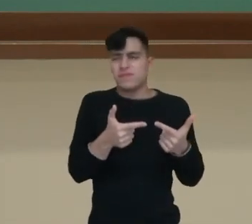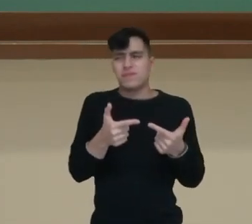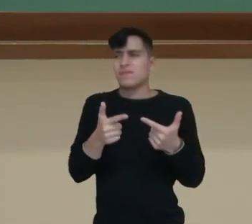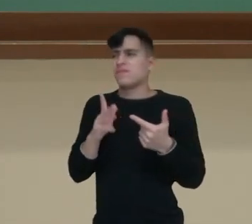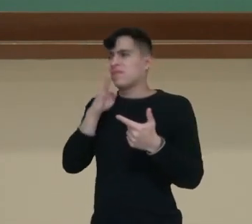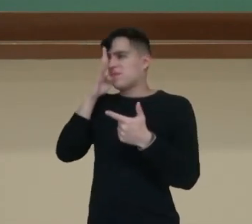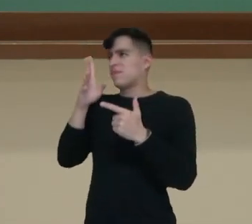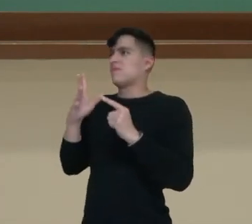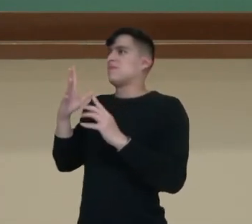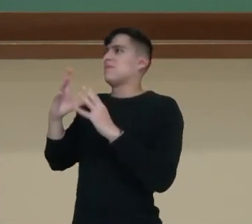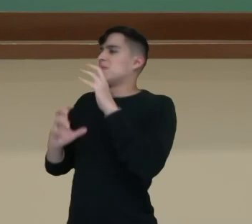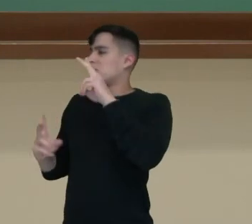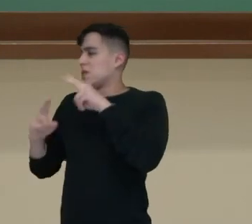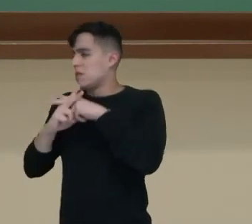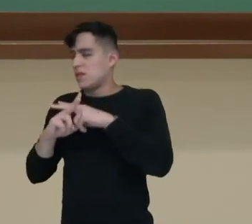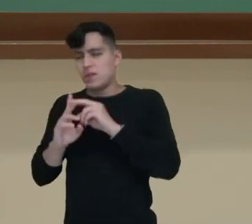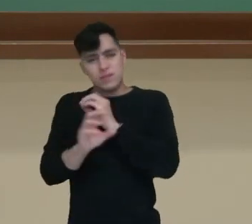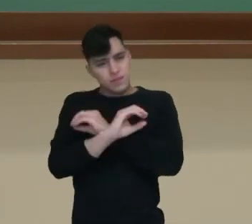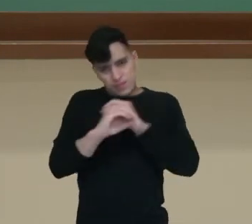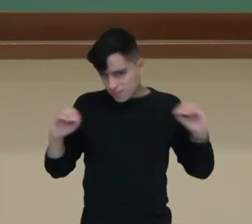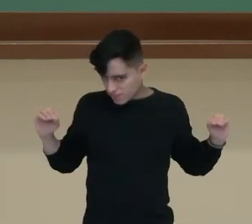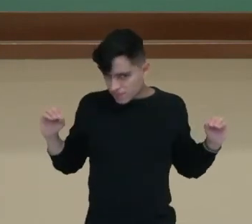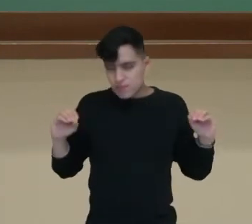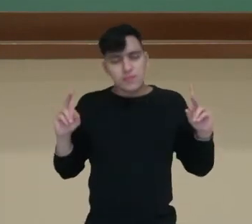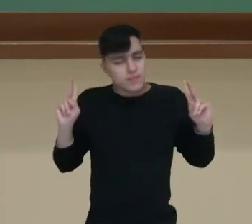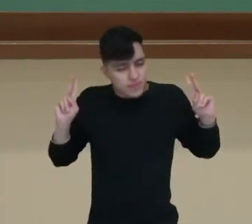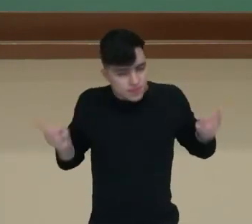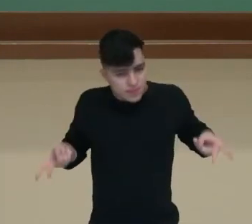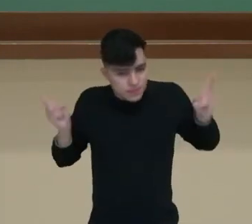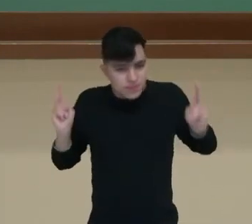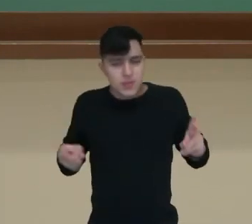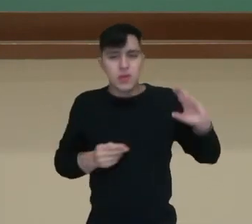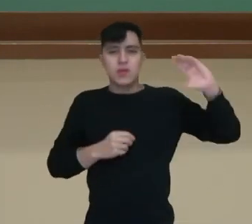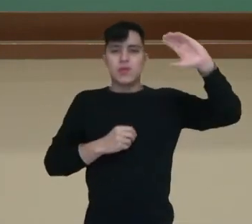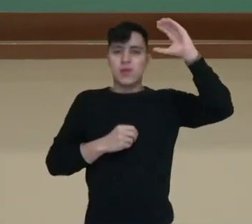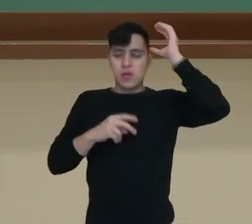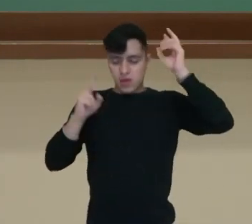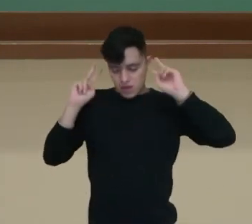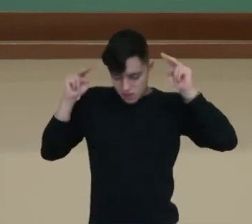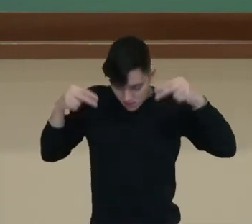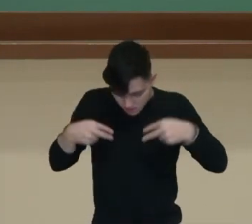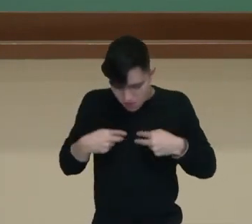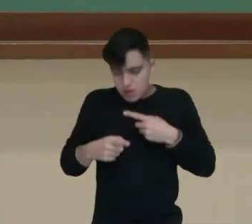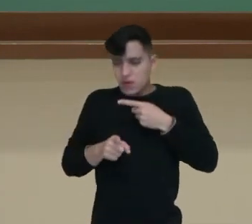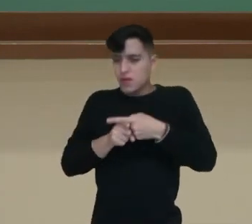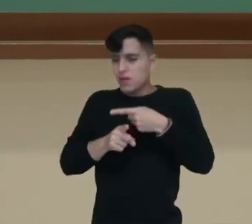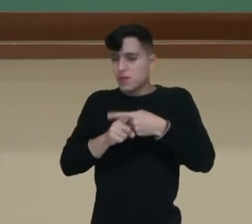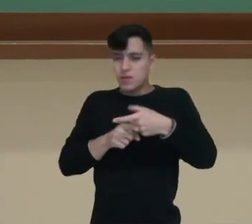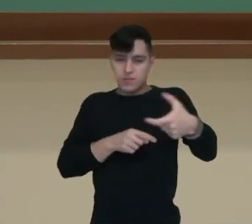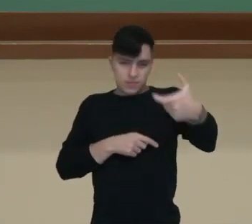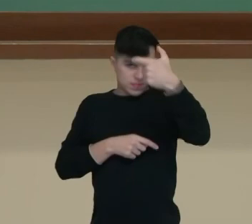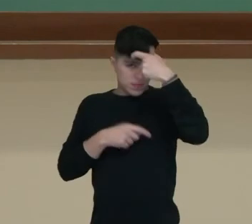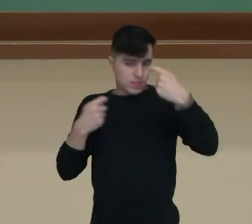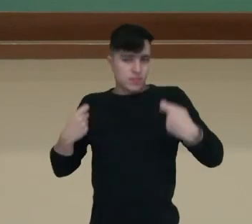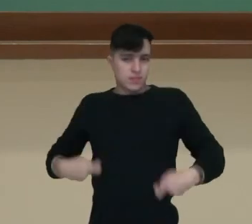em briga por nada. O lutador, ele sempre trabalha a consciência dele, porque a luta também trabalha a mente.